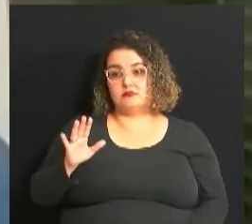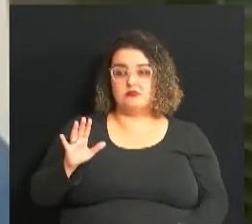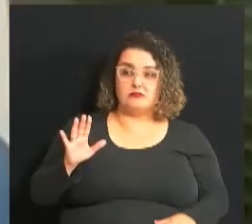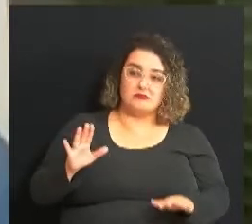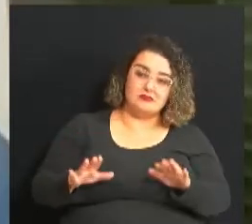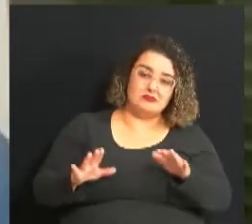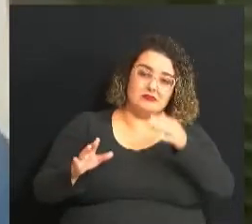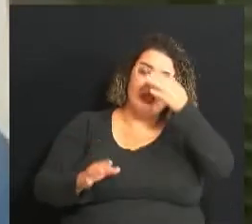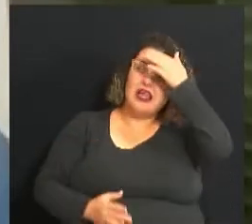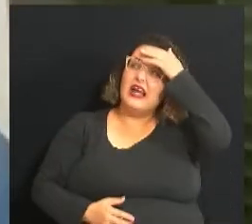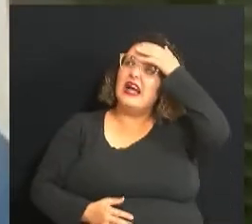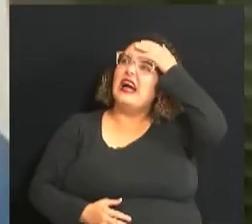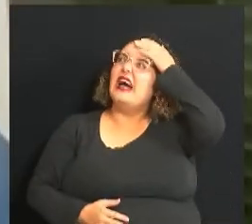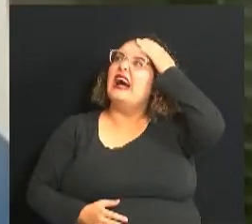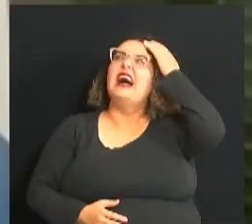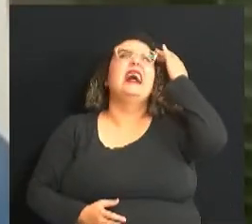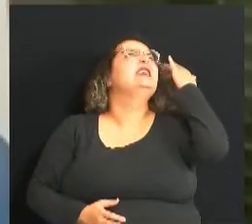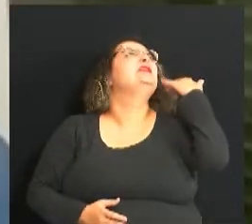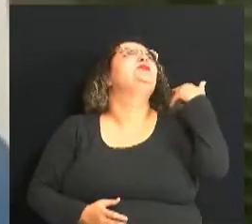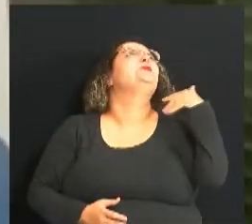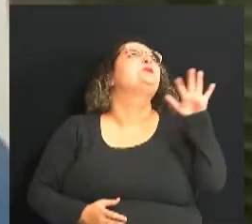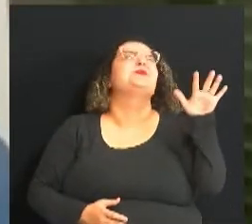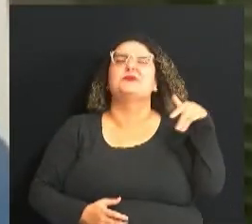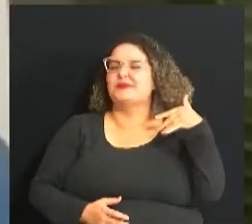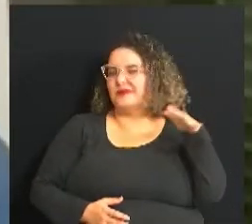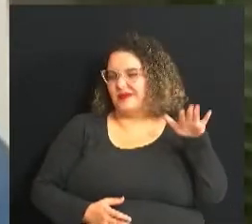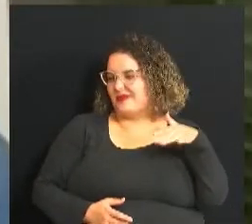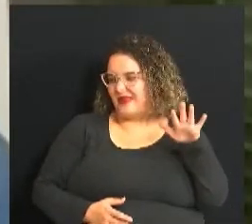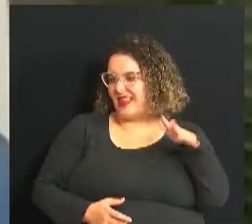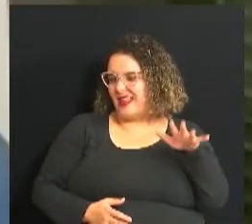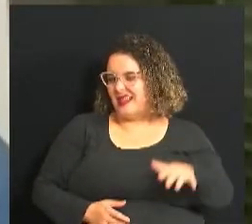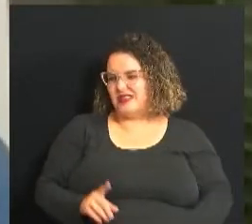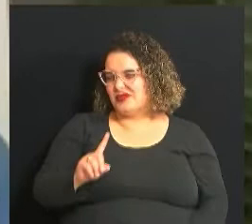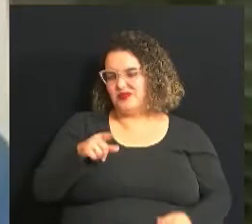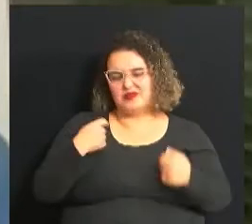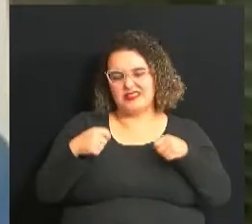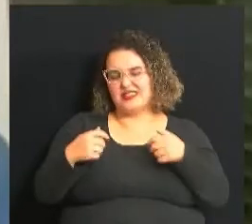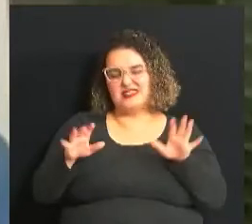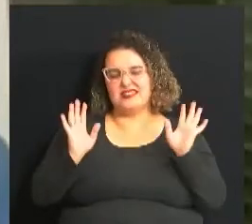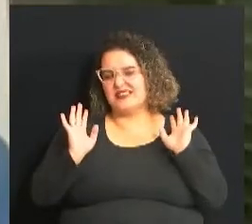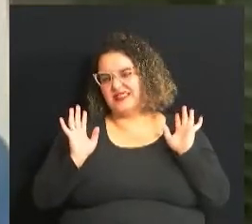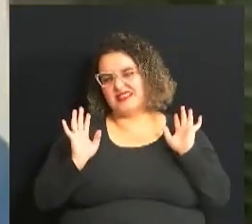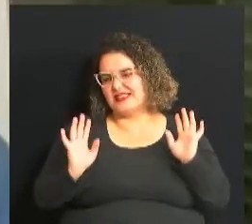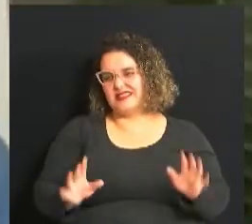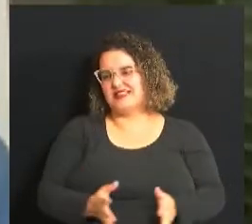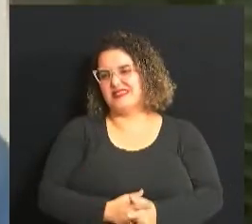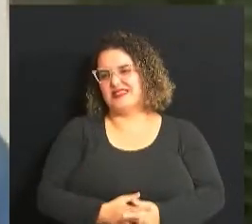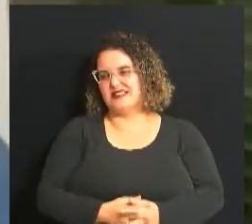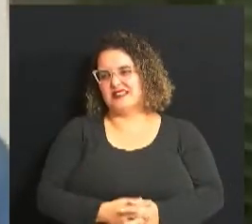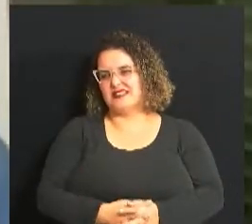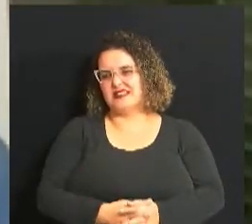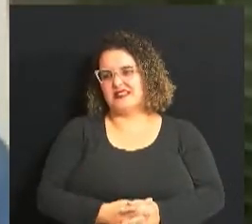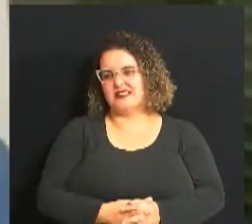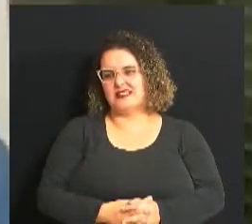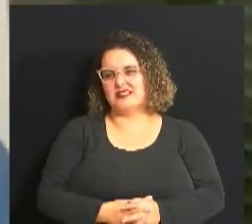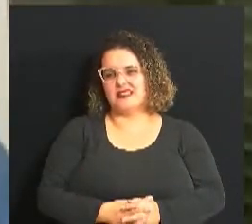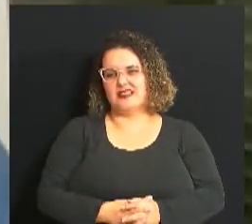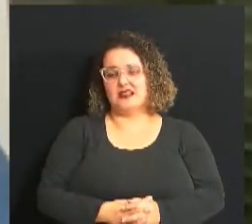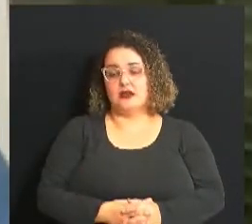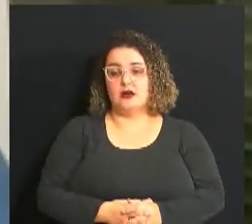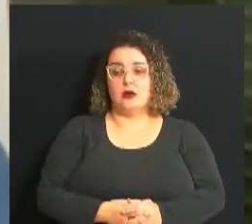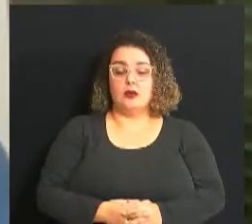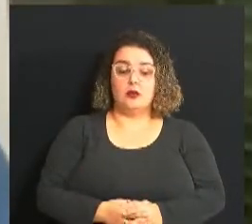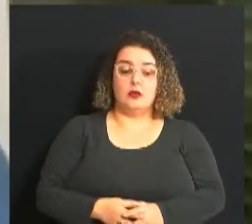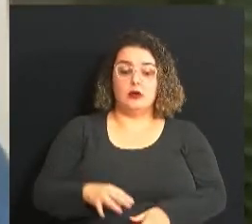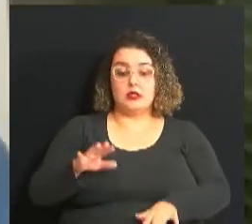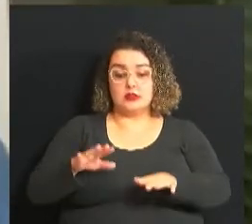indivíduos que não preconizam que o homem faça check-up, que ele vá ao médico para ver se ele tem alguma coisa, né?